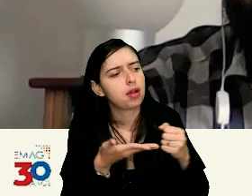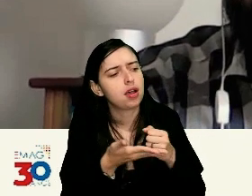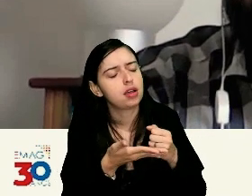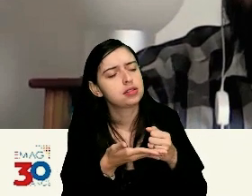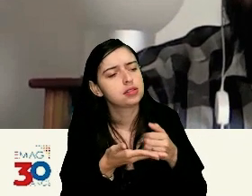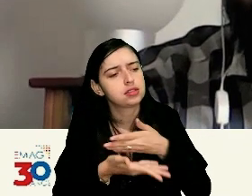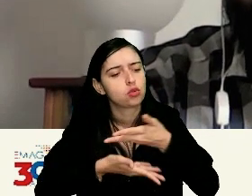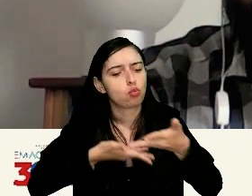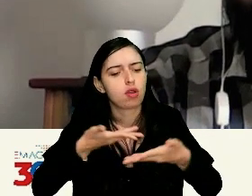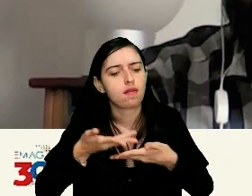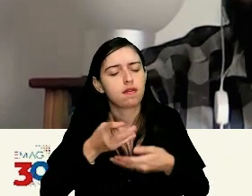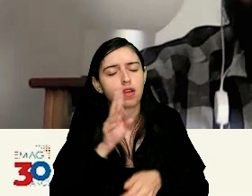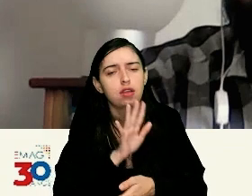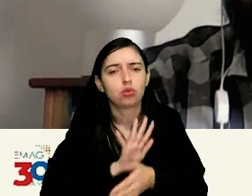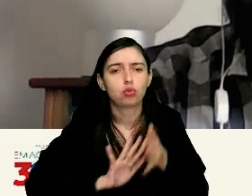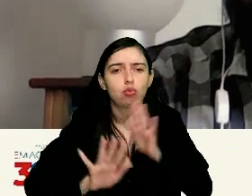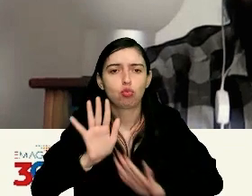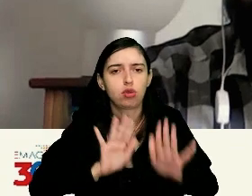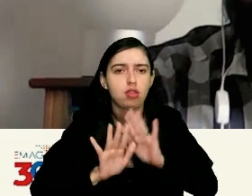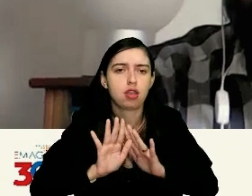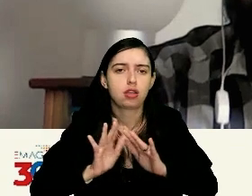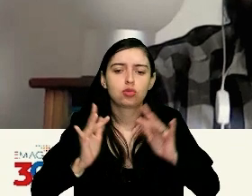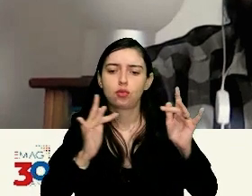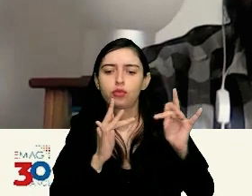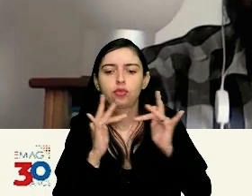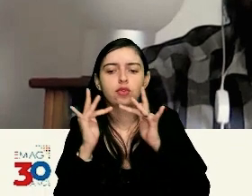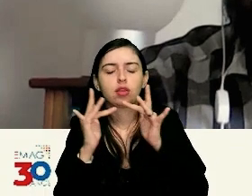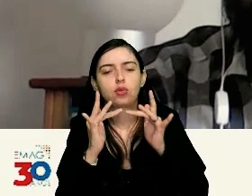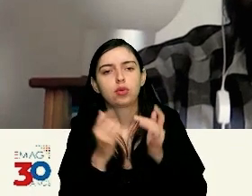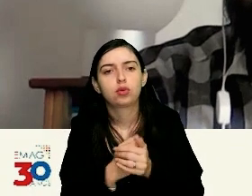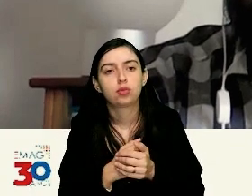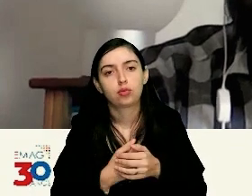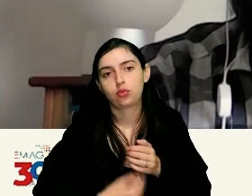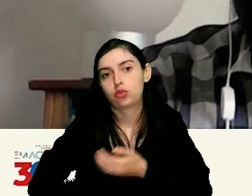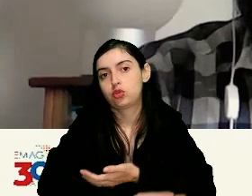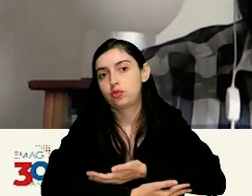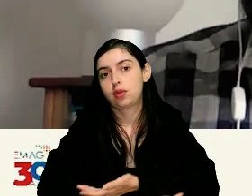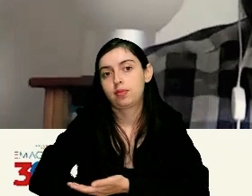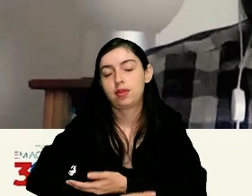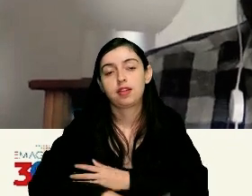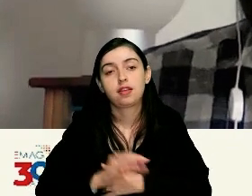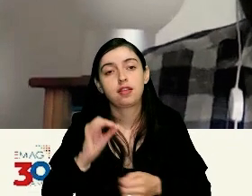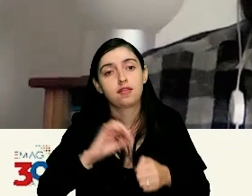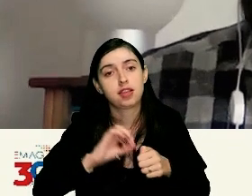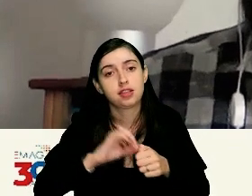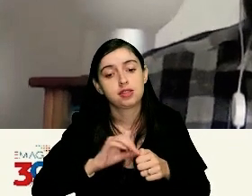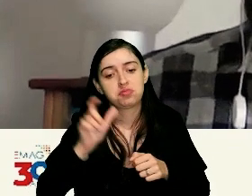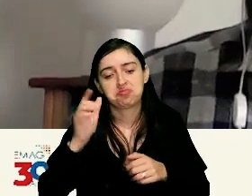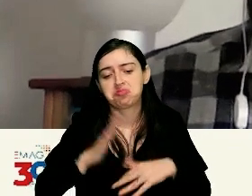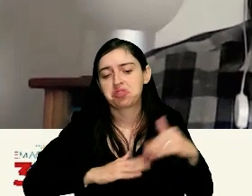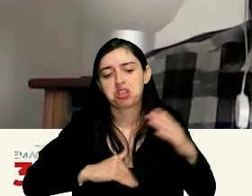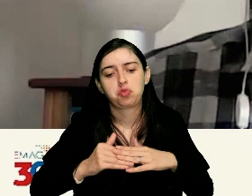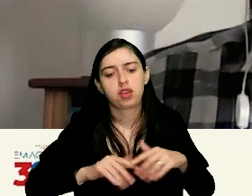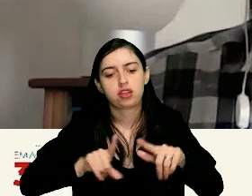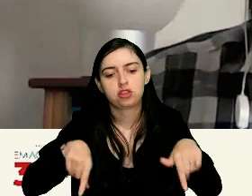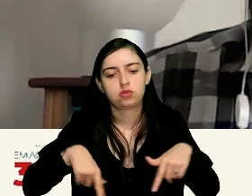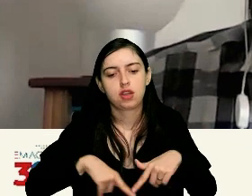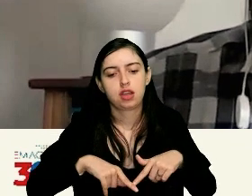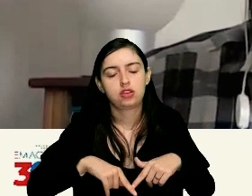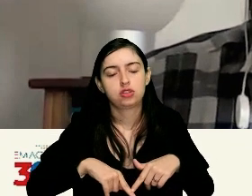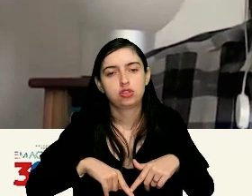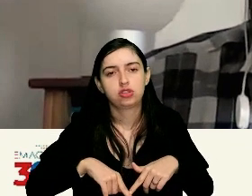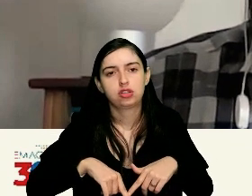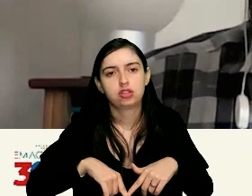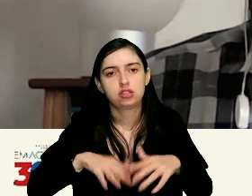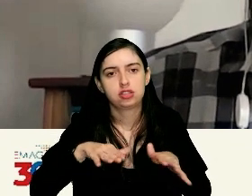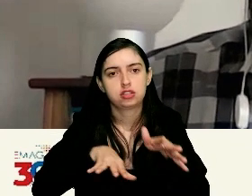cuidado, o vínculo. O bebê, tanto faz para ele se ele vai dormir numa caixinha de sapato ou num carrinho